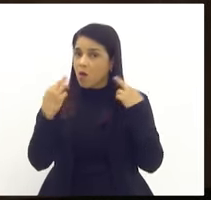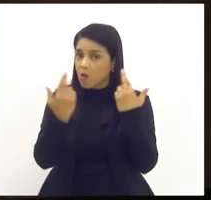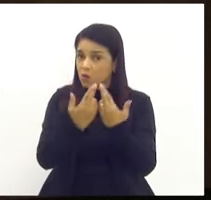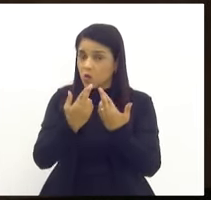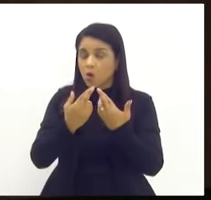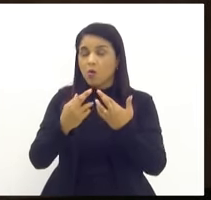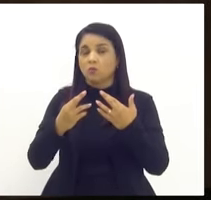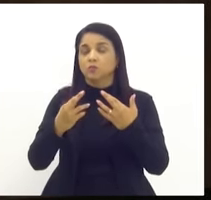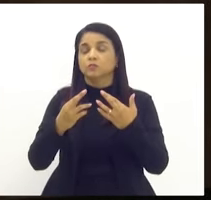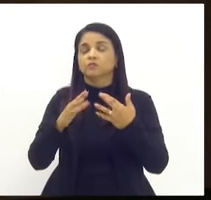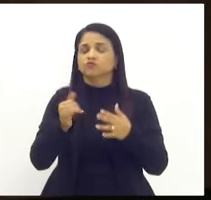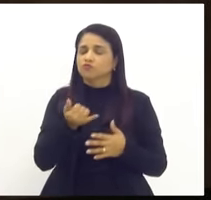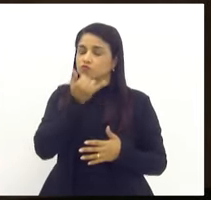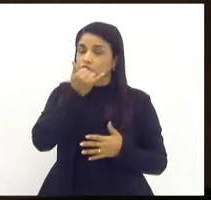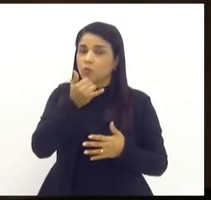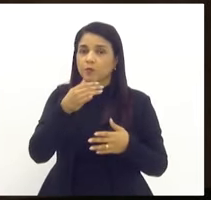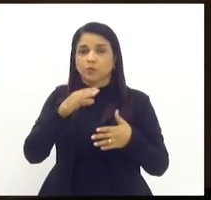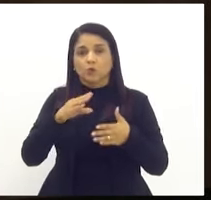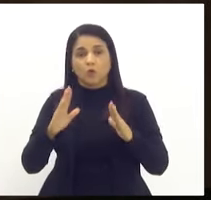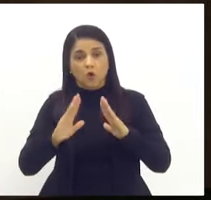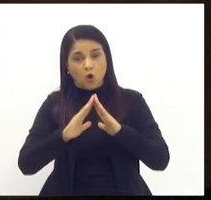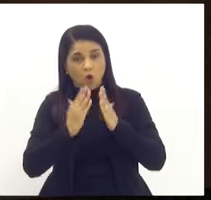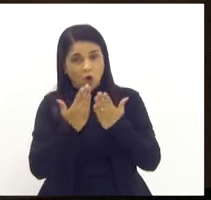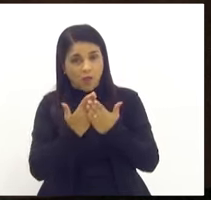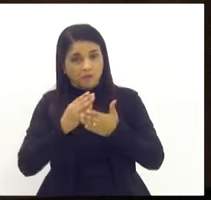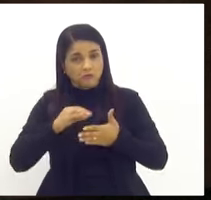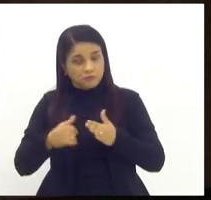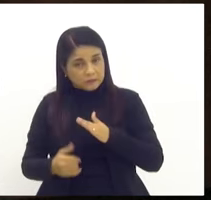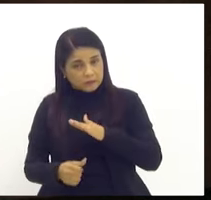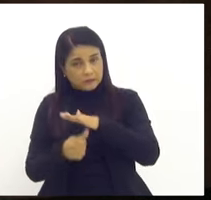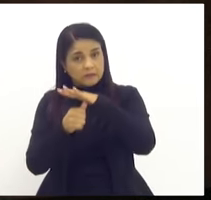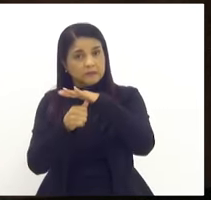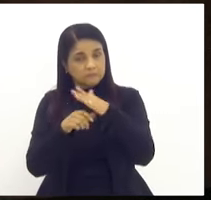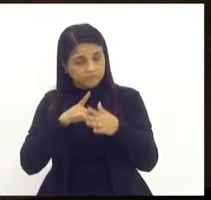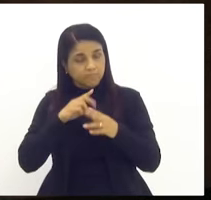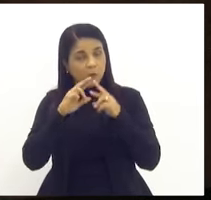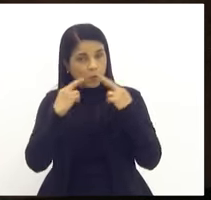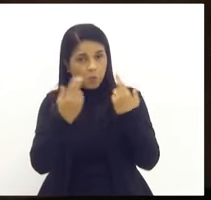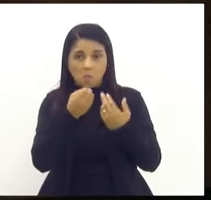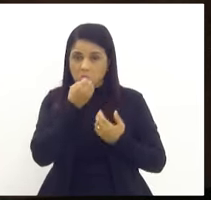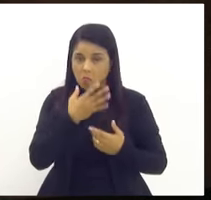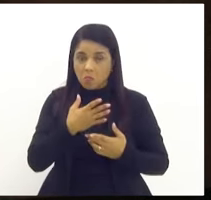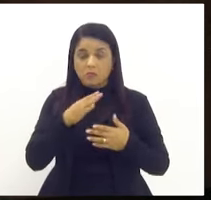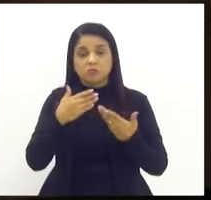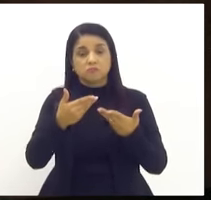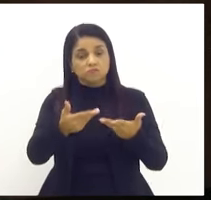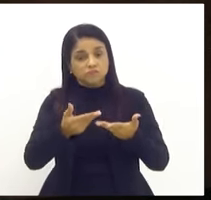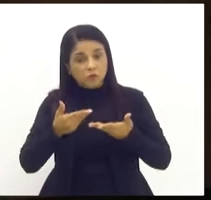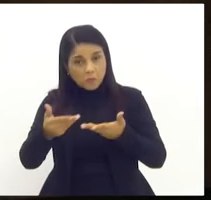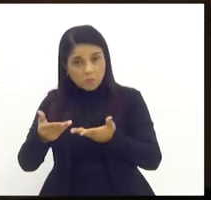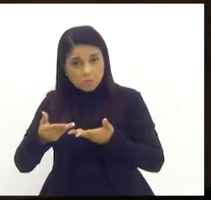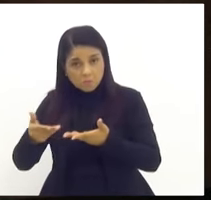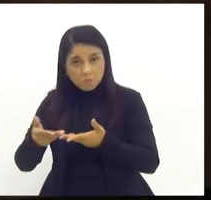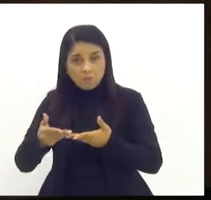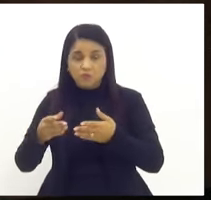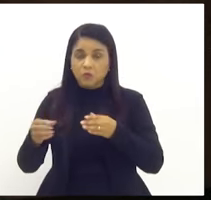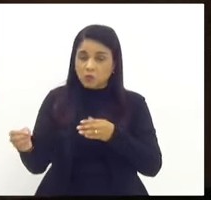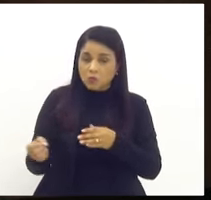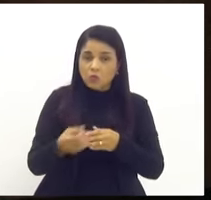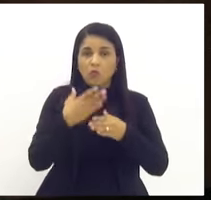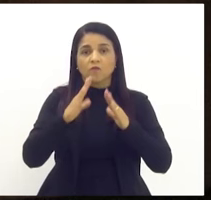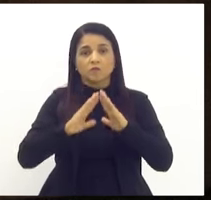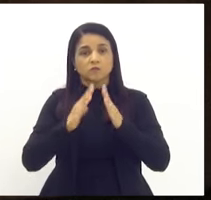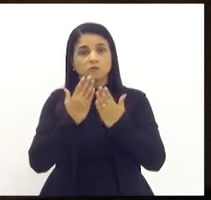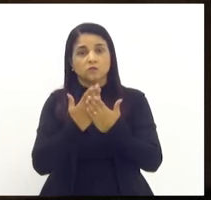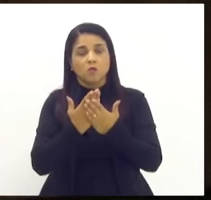líder na desculpe no colégio de líderes e vossa excelência convocou uma nova um novo colégio de líderes